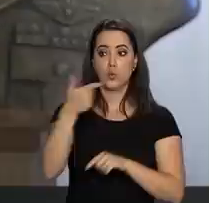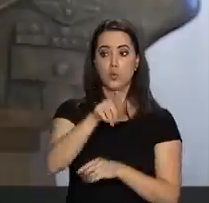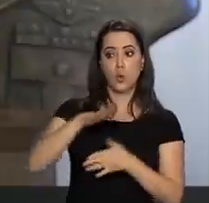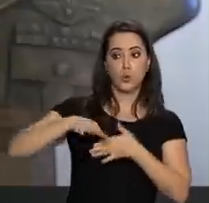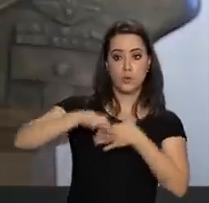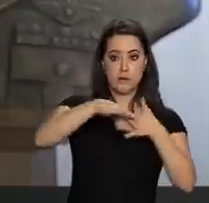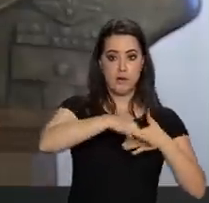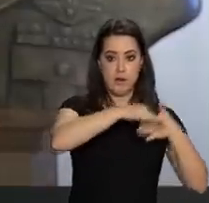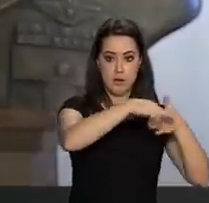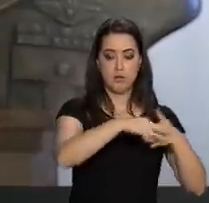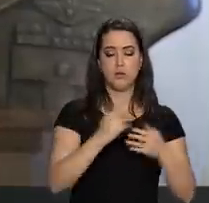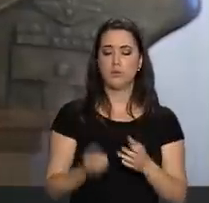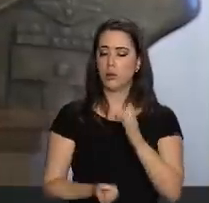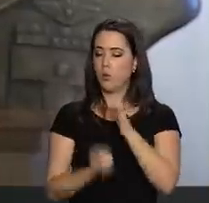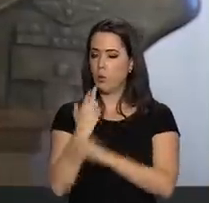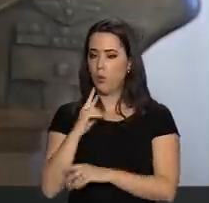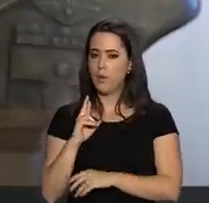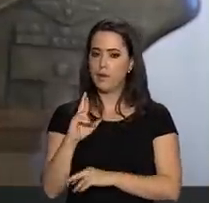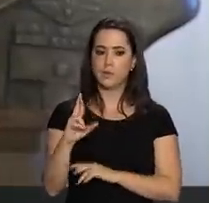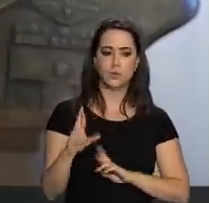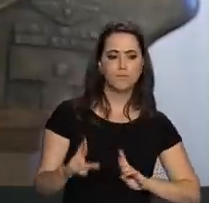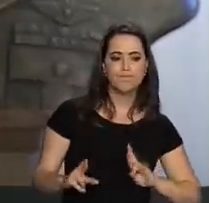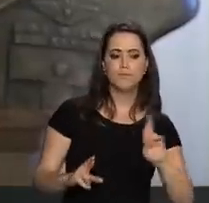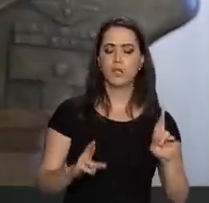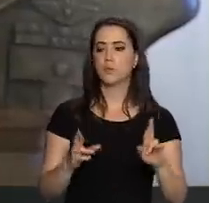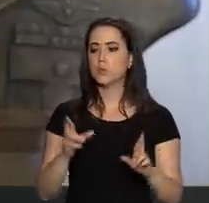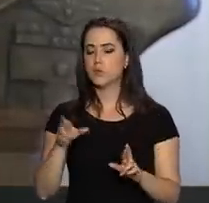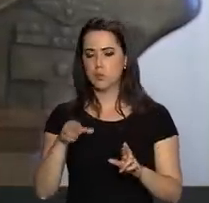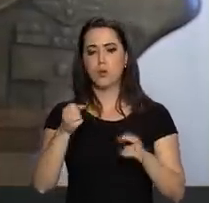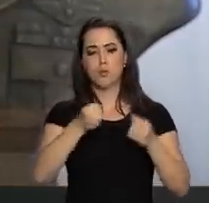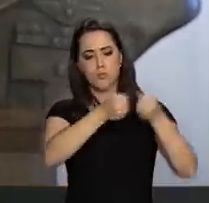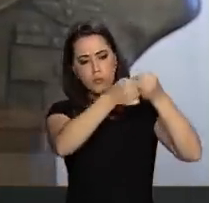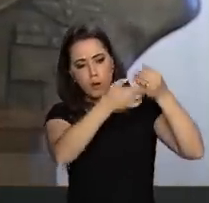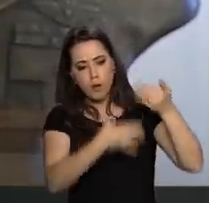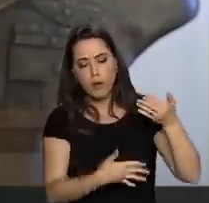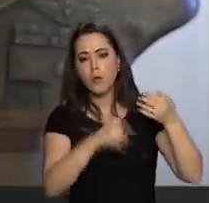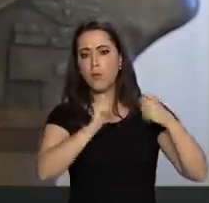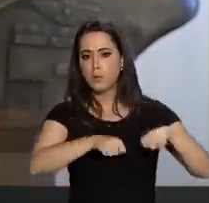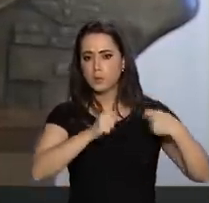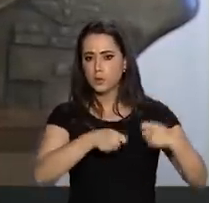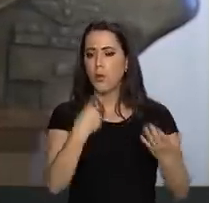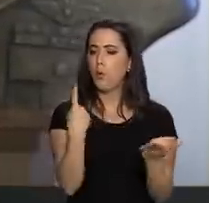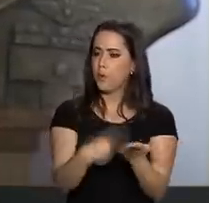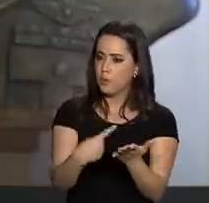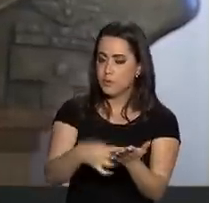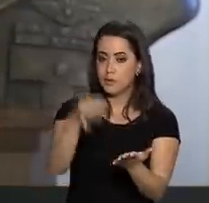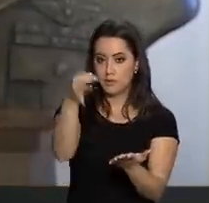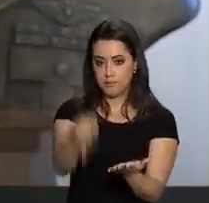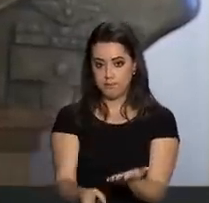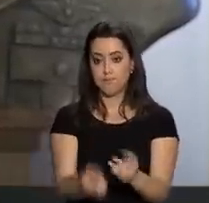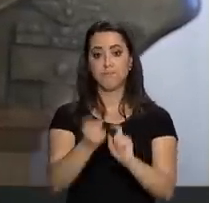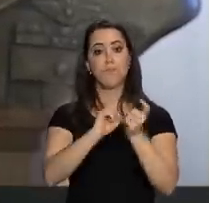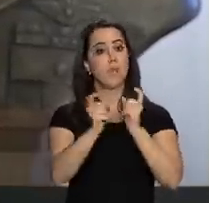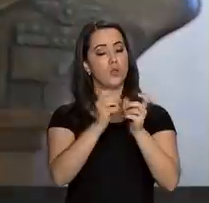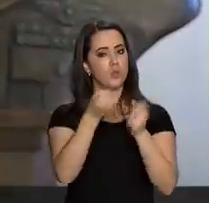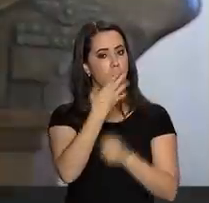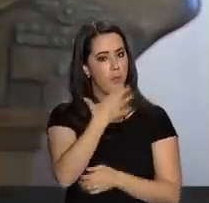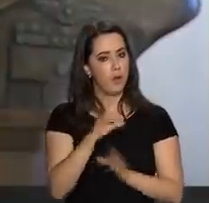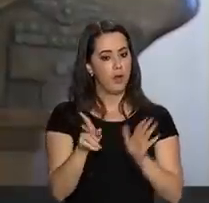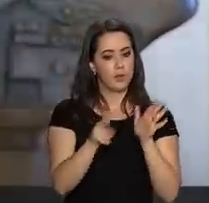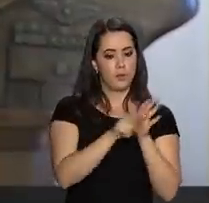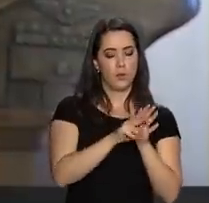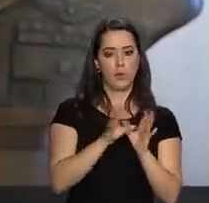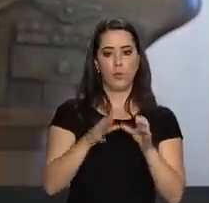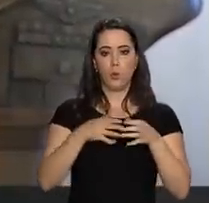criou corresponsabilidades que permitiram acertos continuados. Como gestor das coisas militares, garantiu